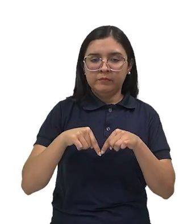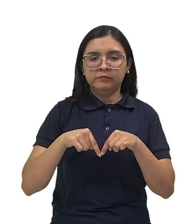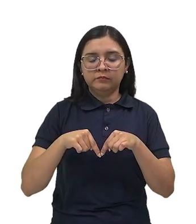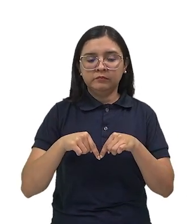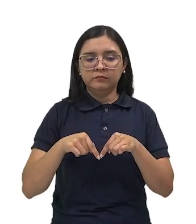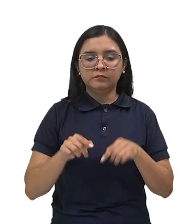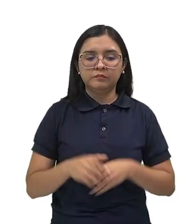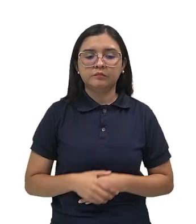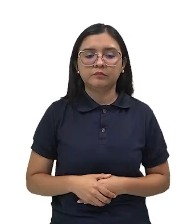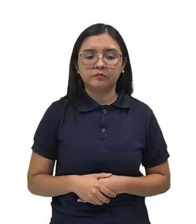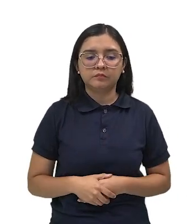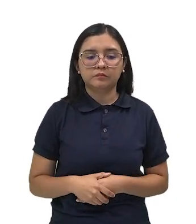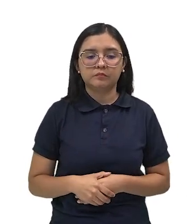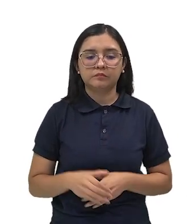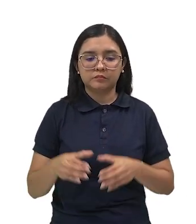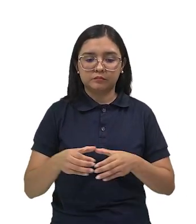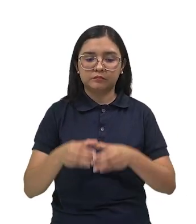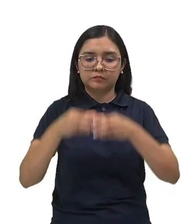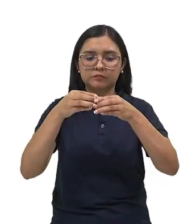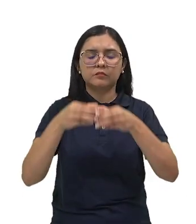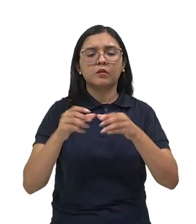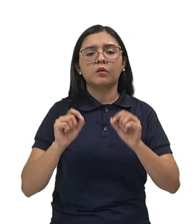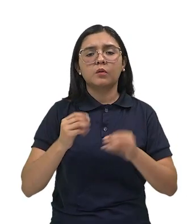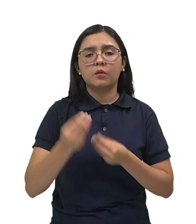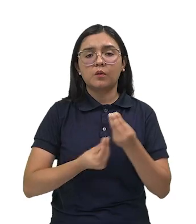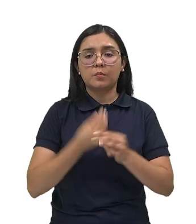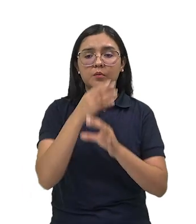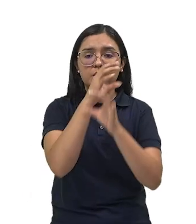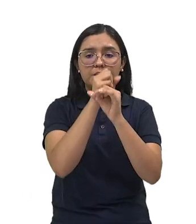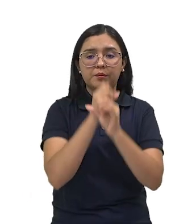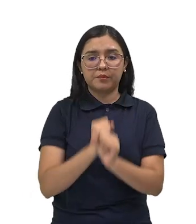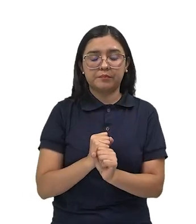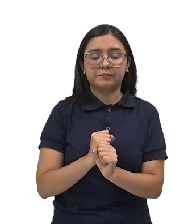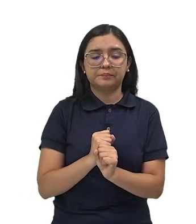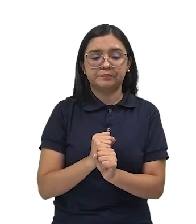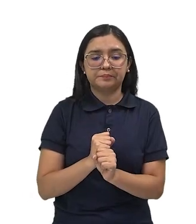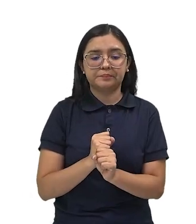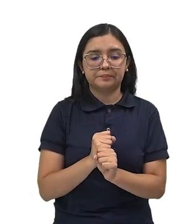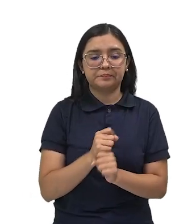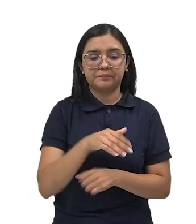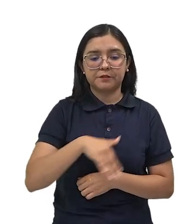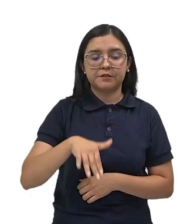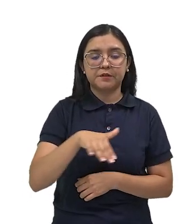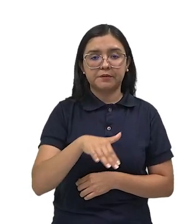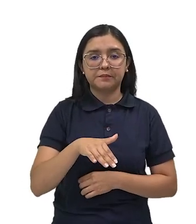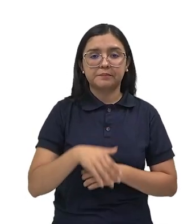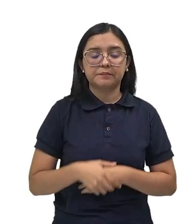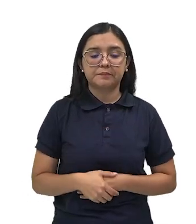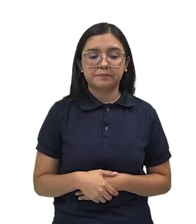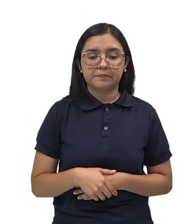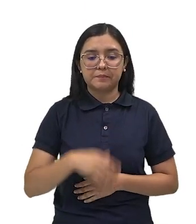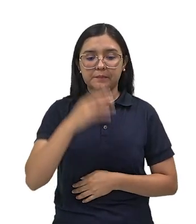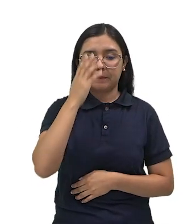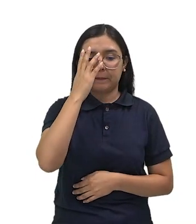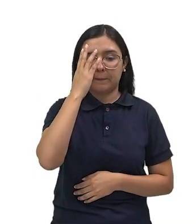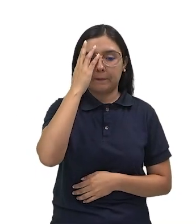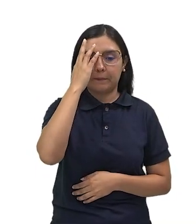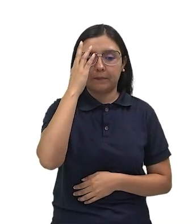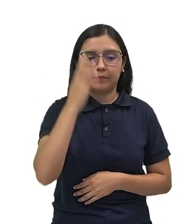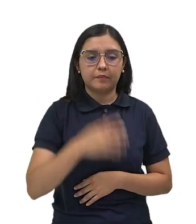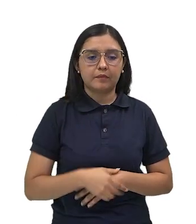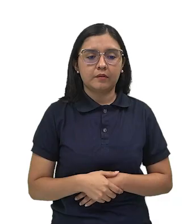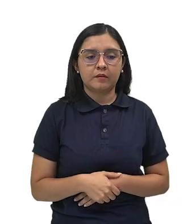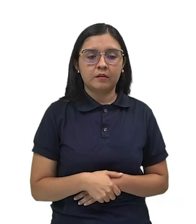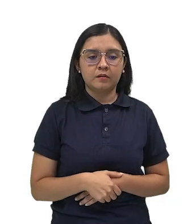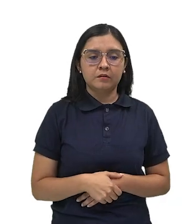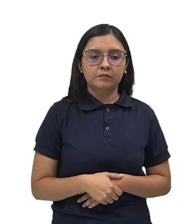certo? E como eu calculo esta área do círculo? Eu calculo